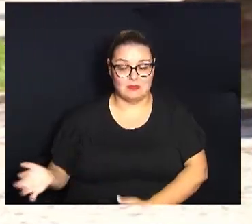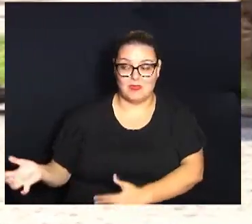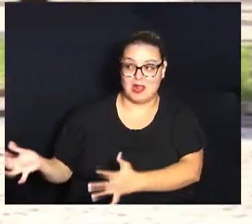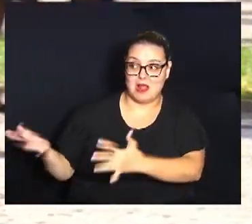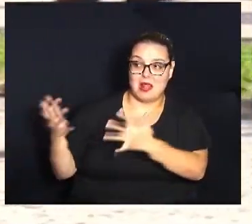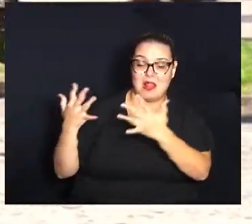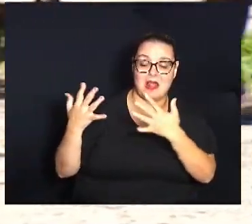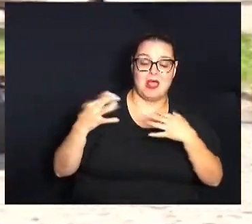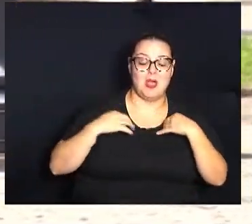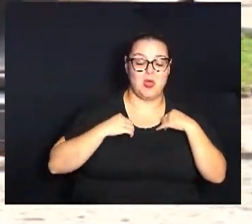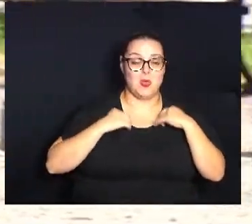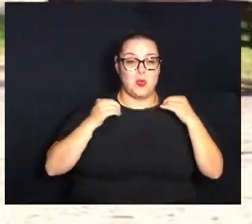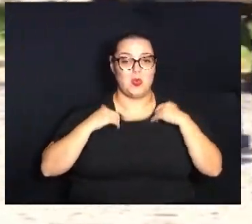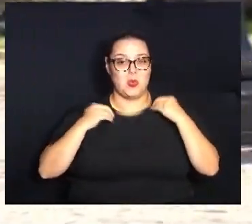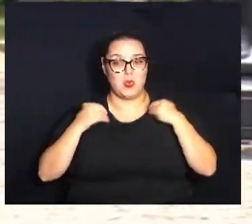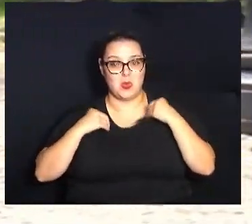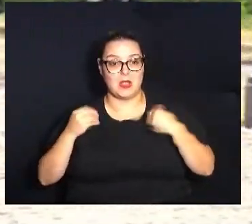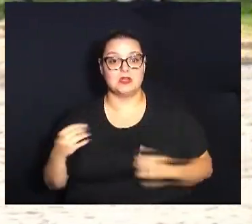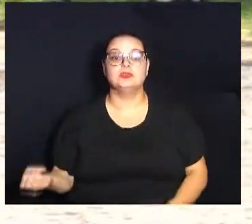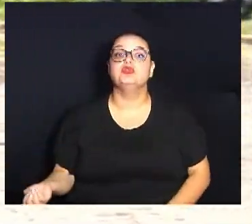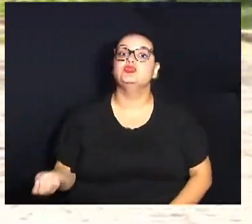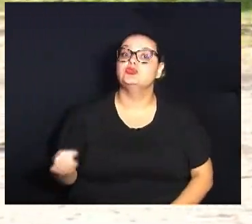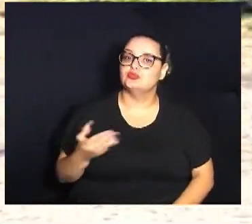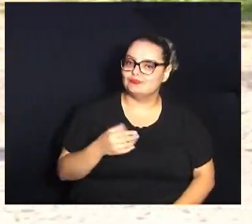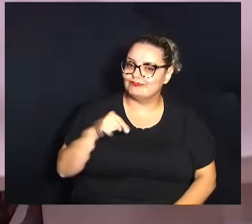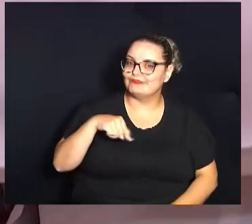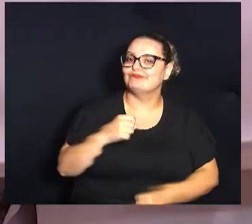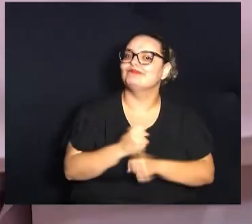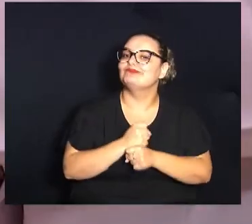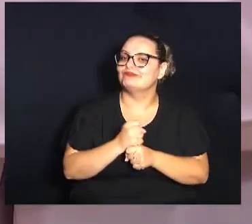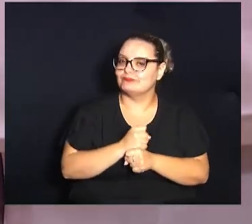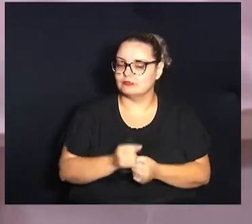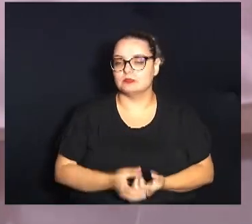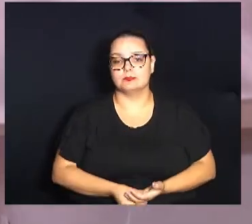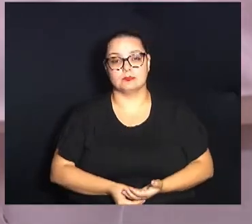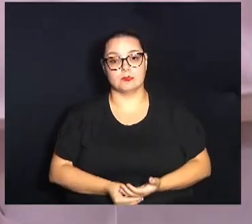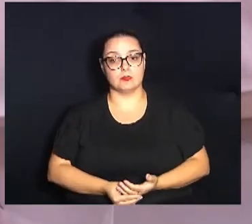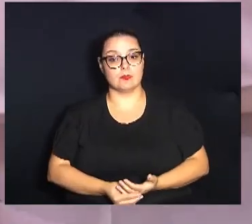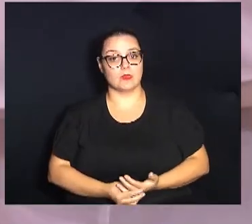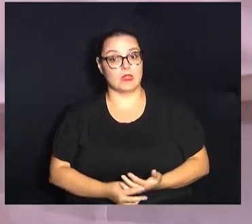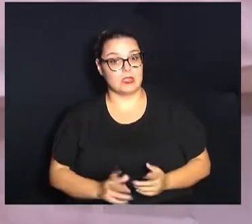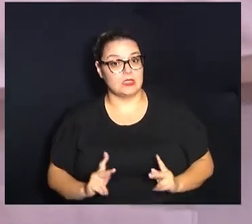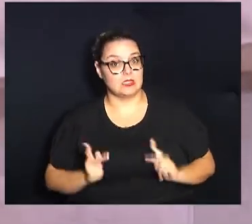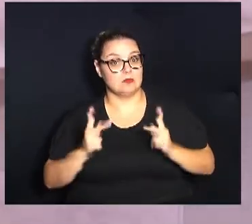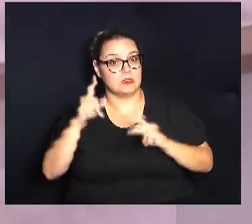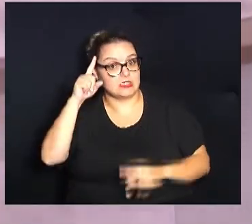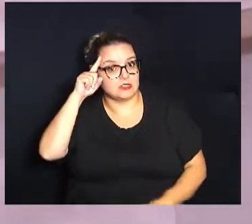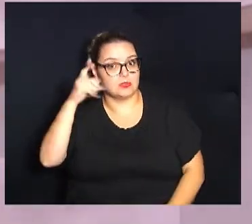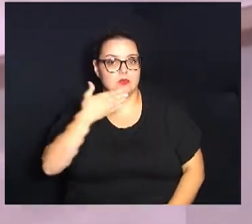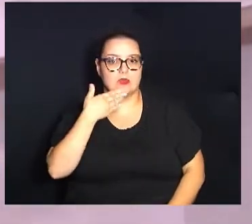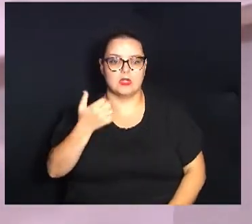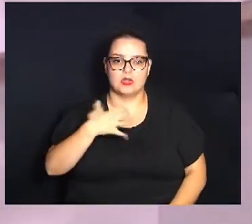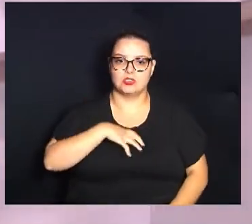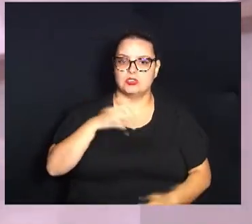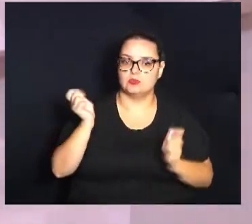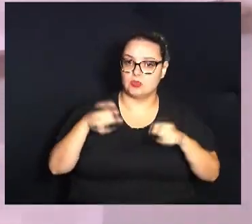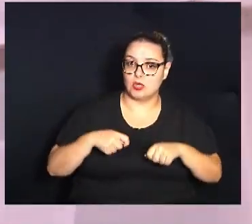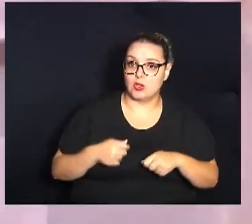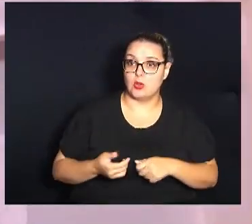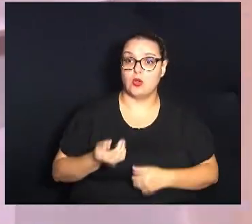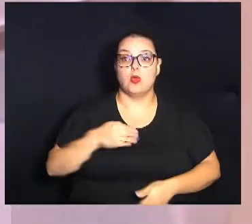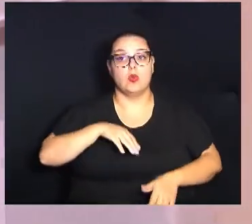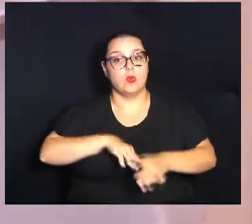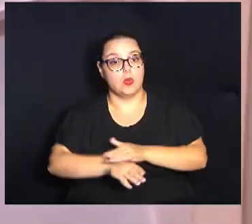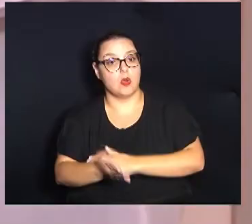a possibilidade de novas ocorrências ainda neste ano. E para vencer esses dias da melhor maneira, adquirir bons